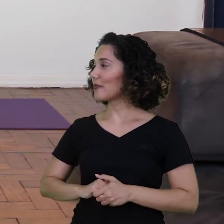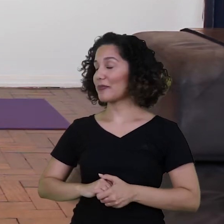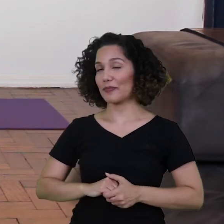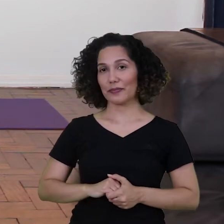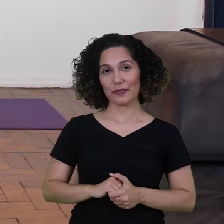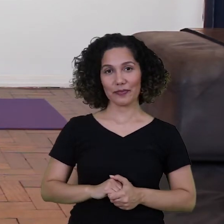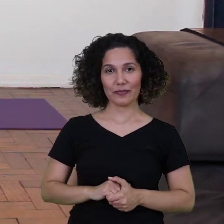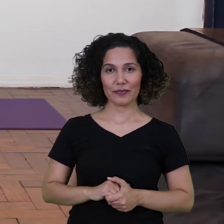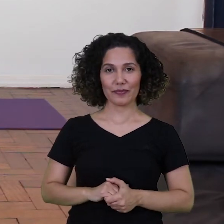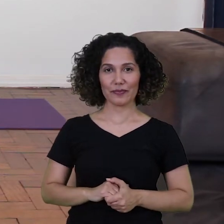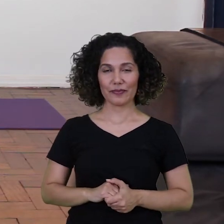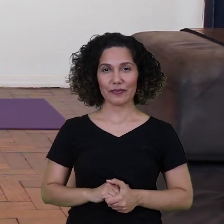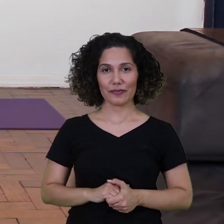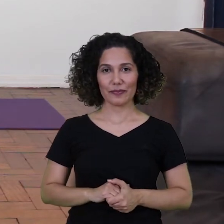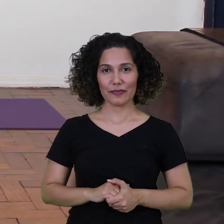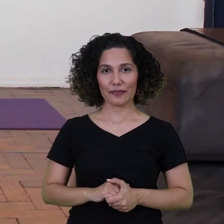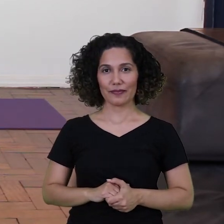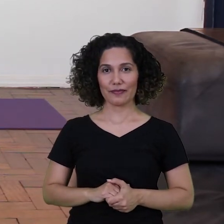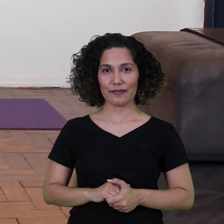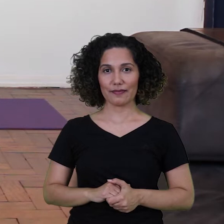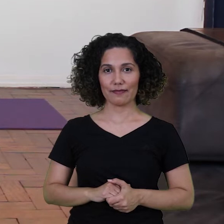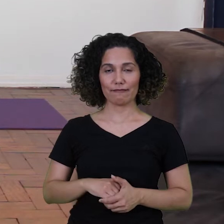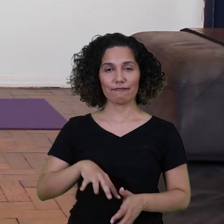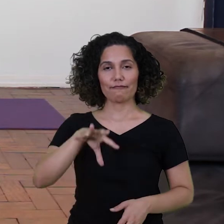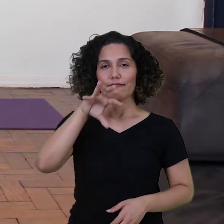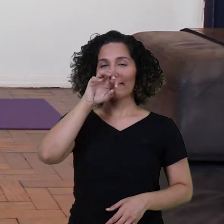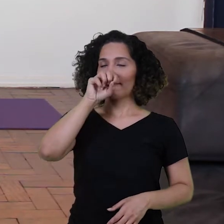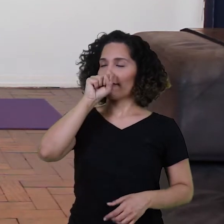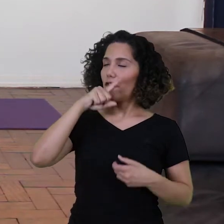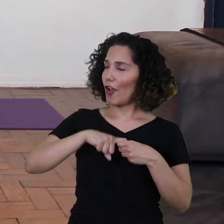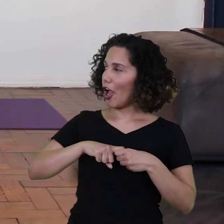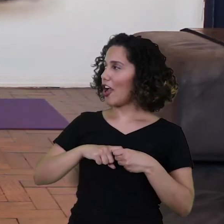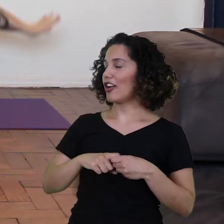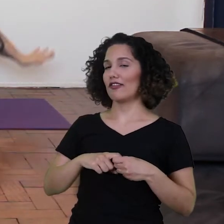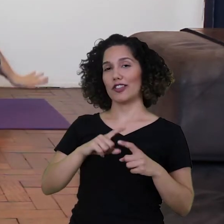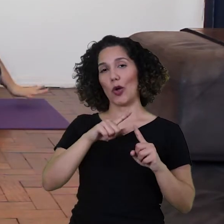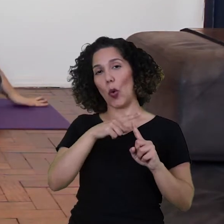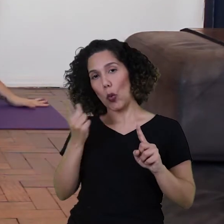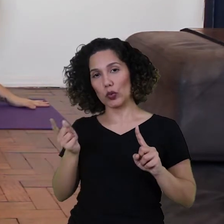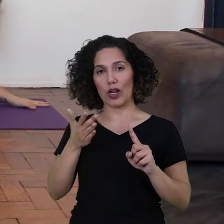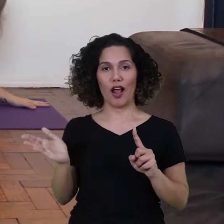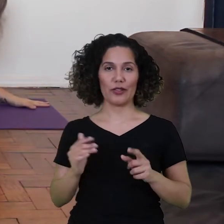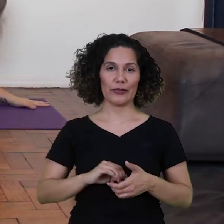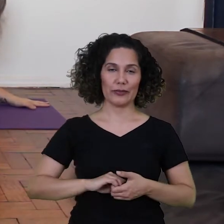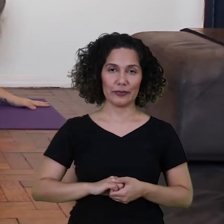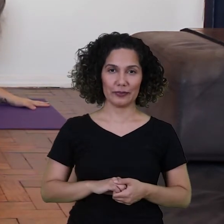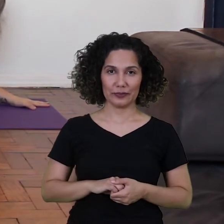direita com a mão no chão. Patrocínio Unimed Natal. Inspira, volta, carga lá para o outro